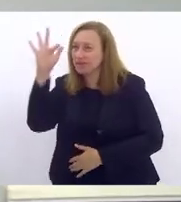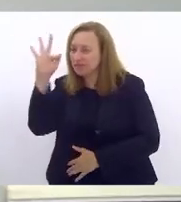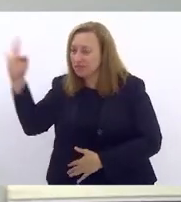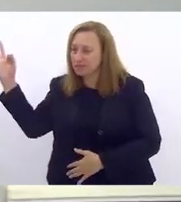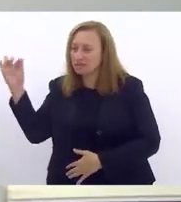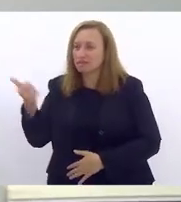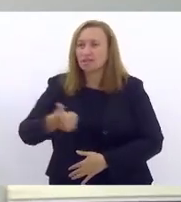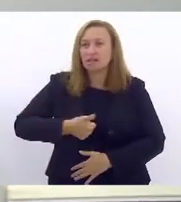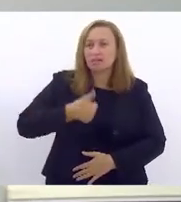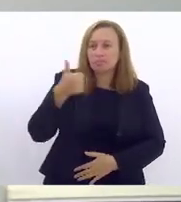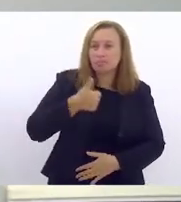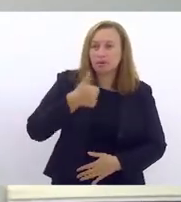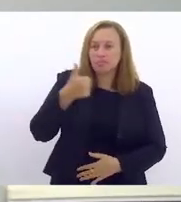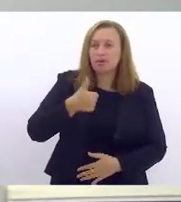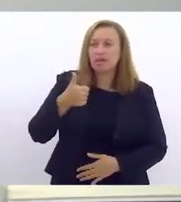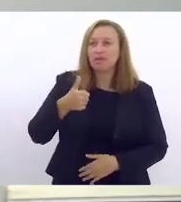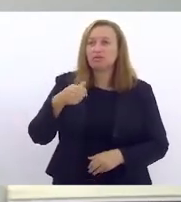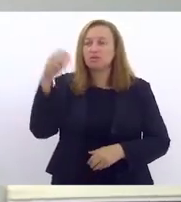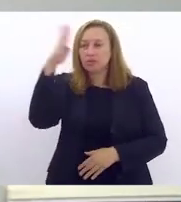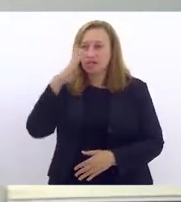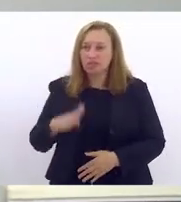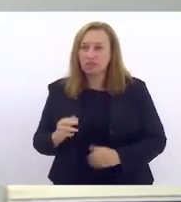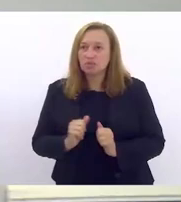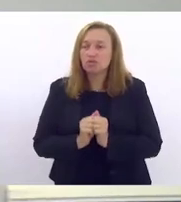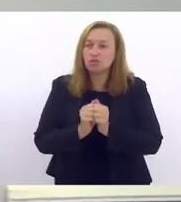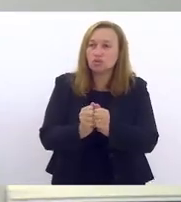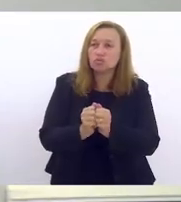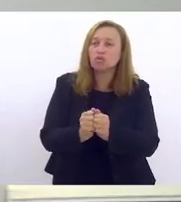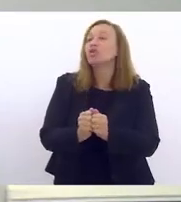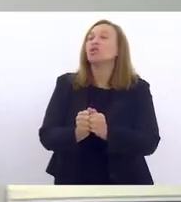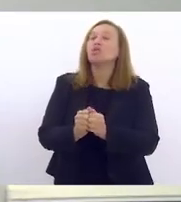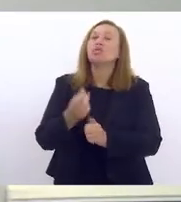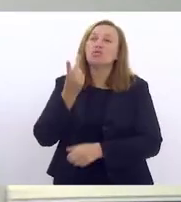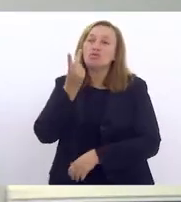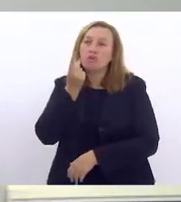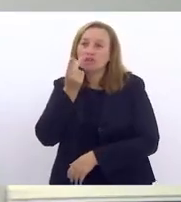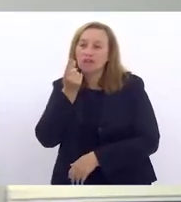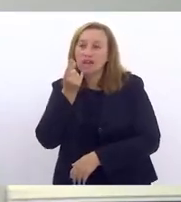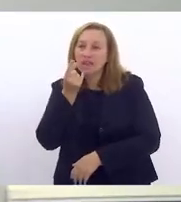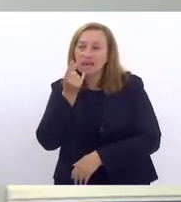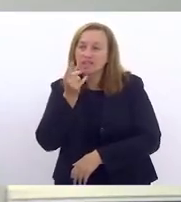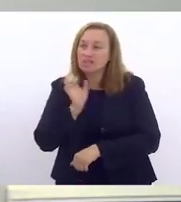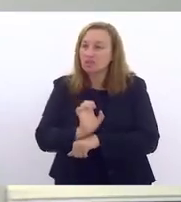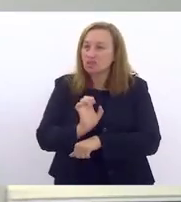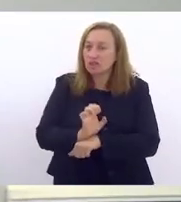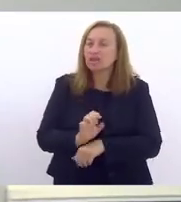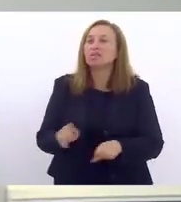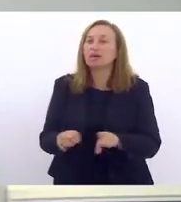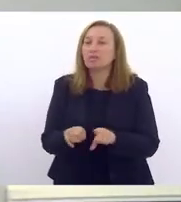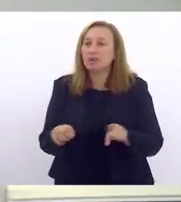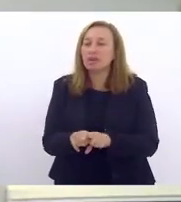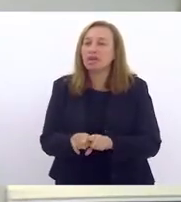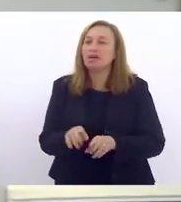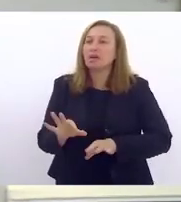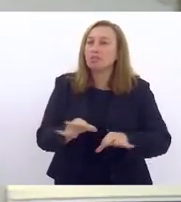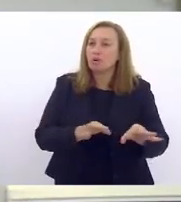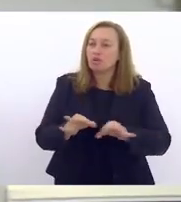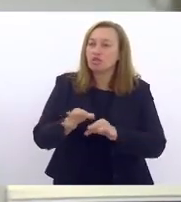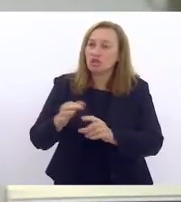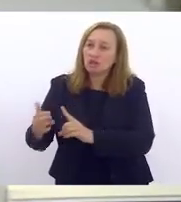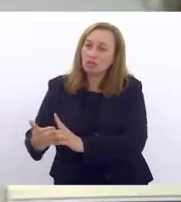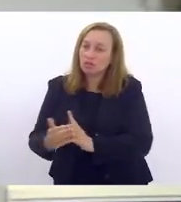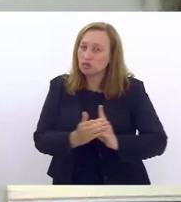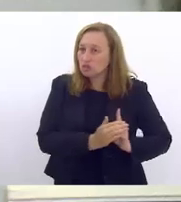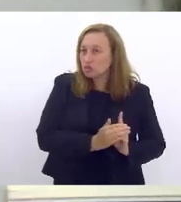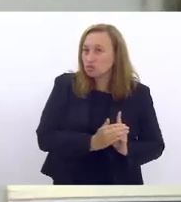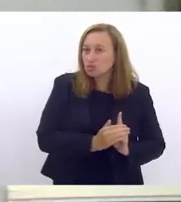a primeira do Brasil, junto com Fortaleza. Nós temos um projeto Aconchego, que é do Instituto Dara,